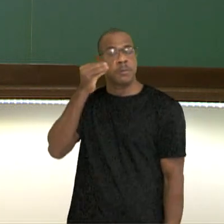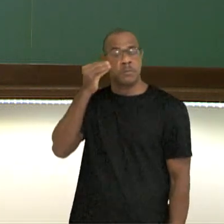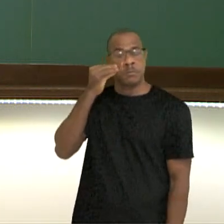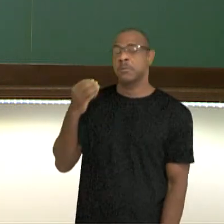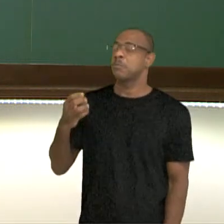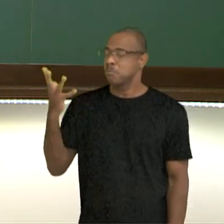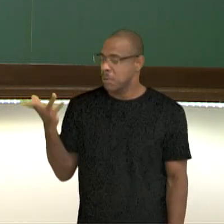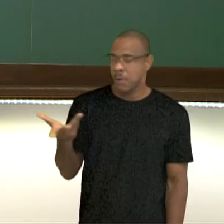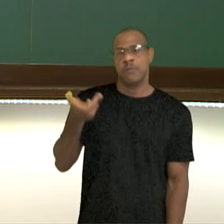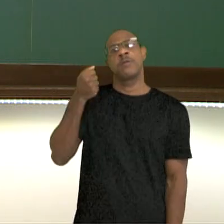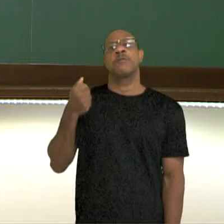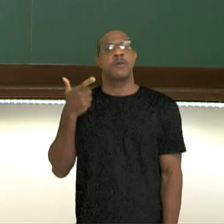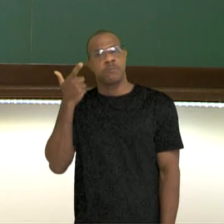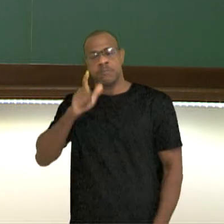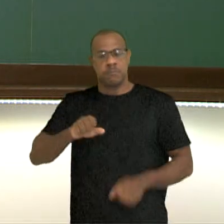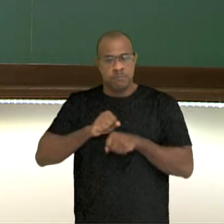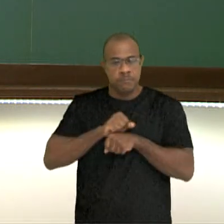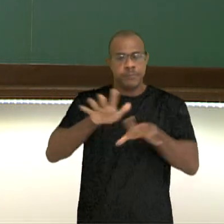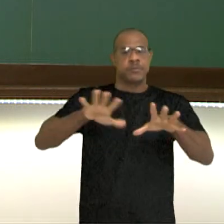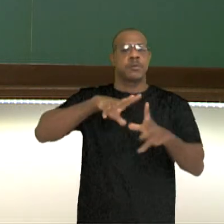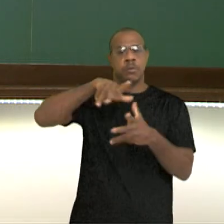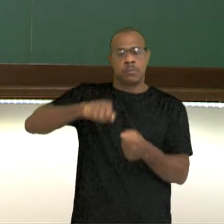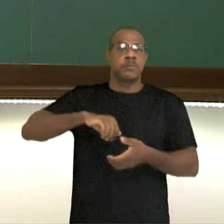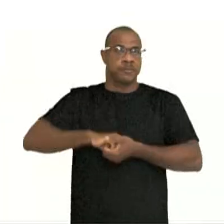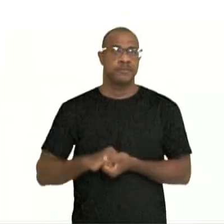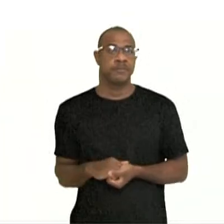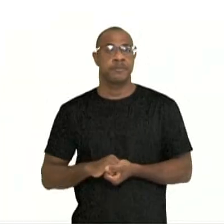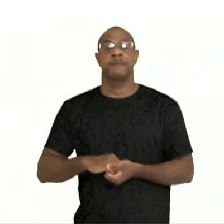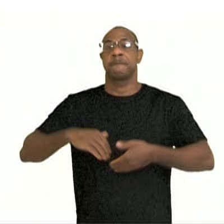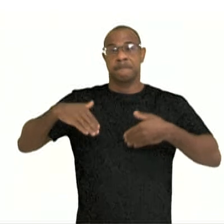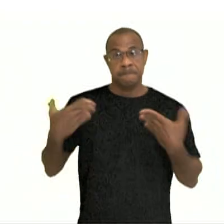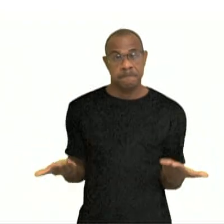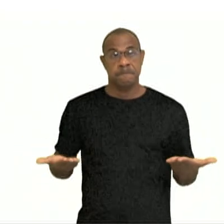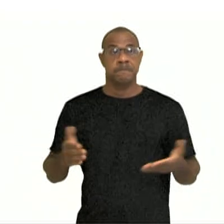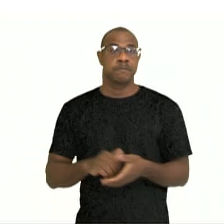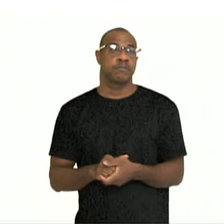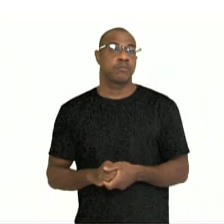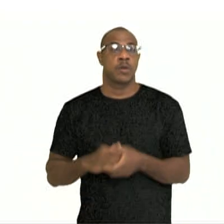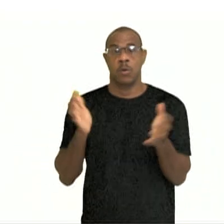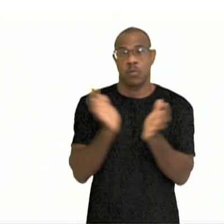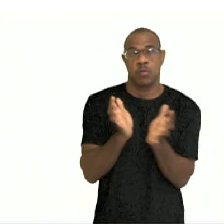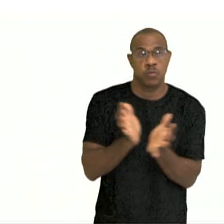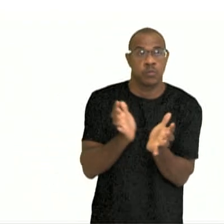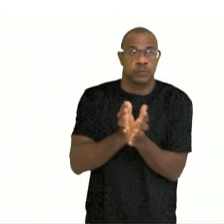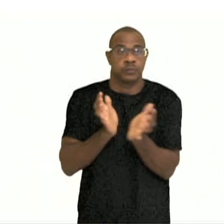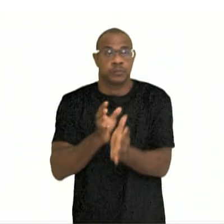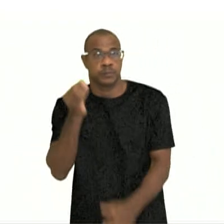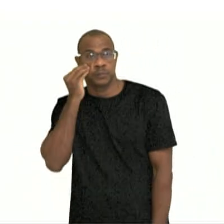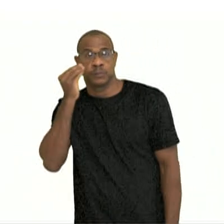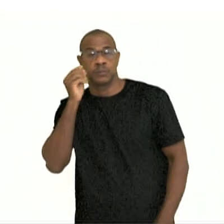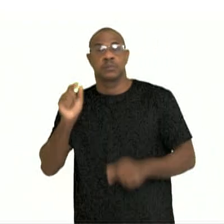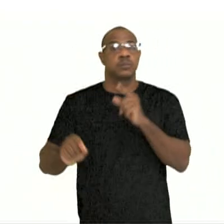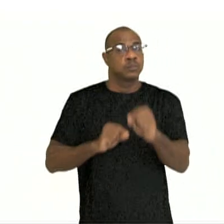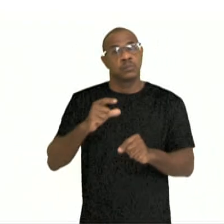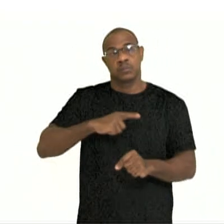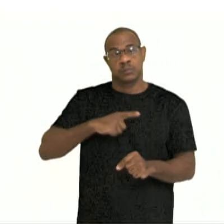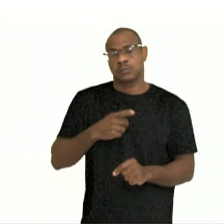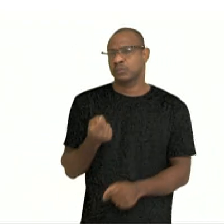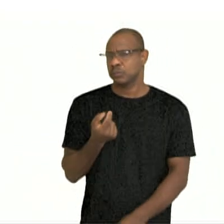incríveis que vão ganhar o mundo inteiro. Geralmente, as bandas experimentais possuem instrumentos pouco